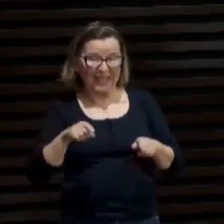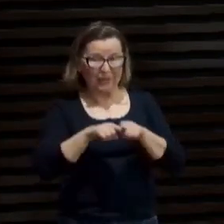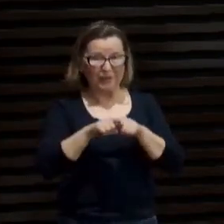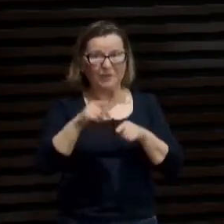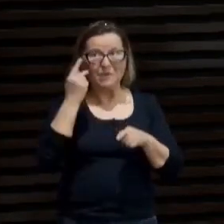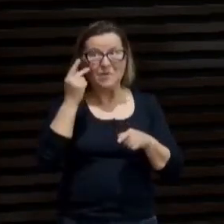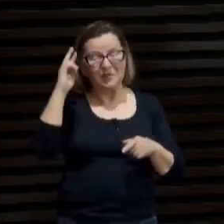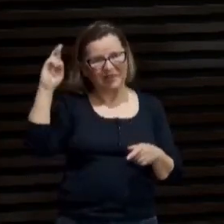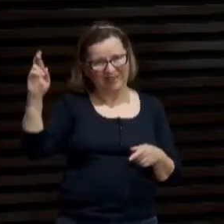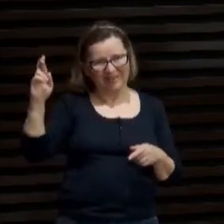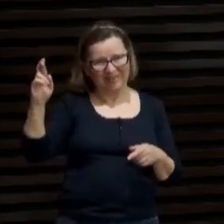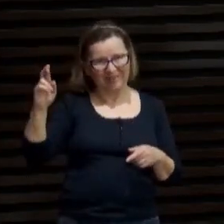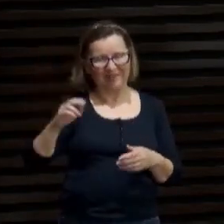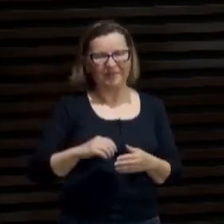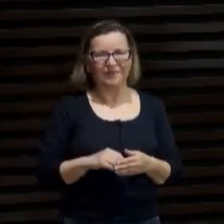Isso rouba